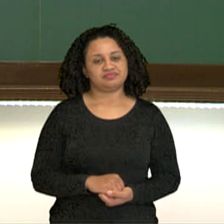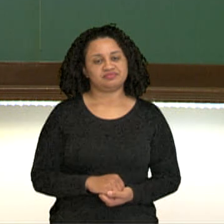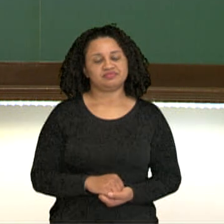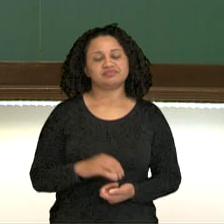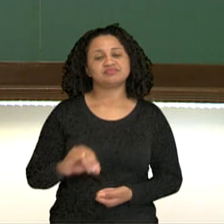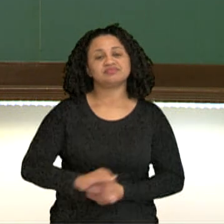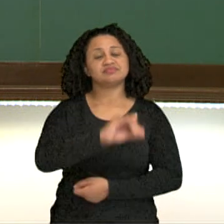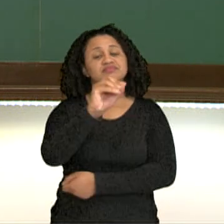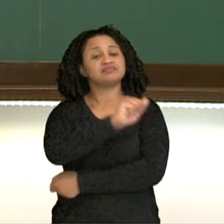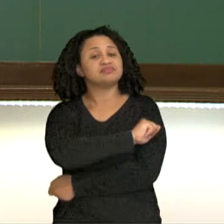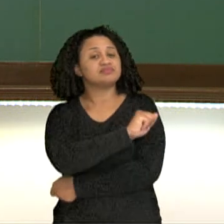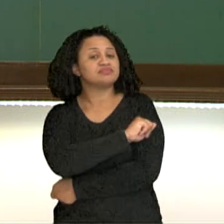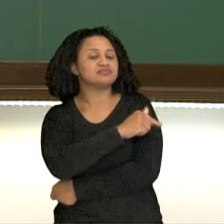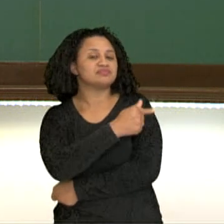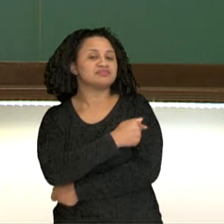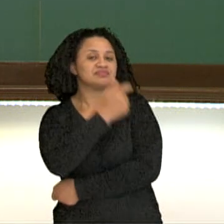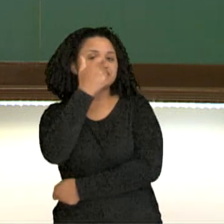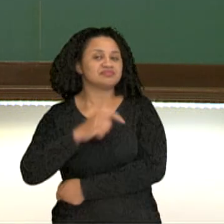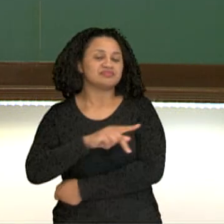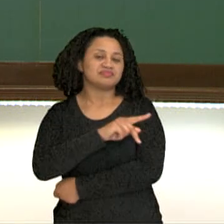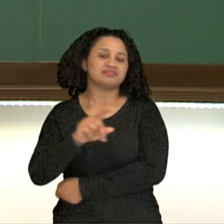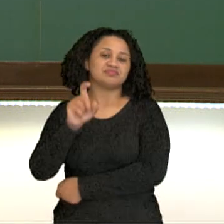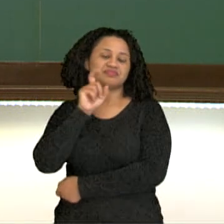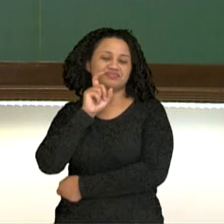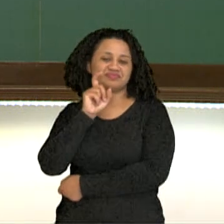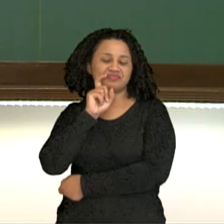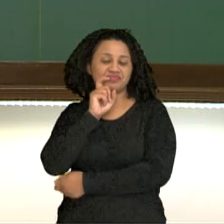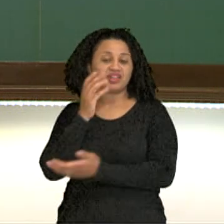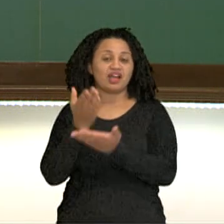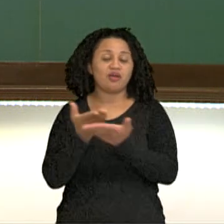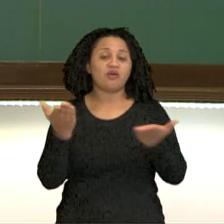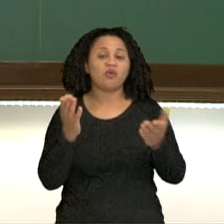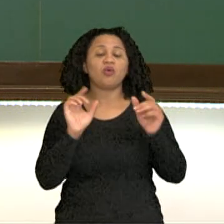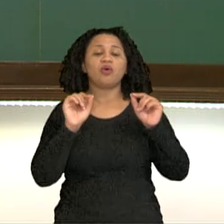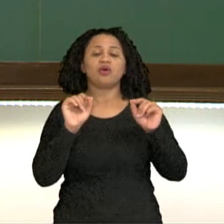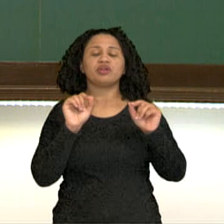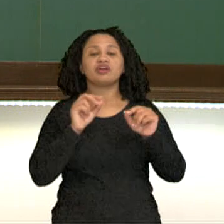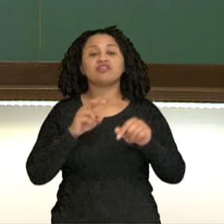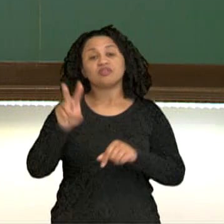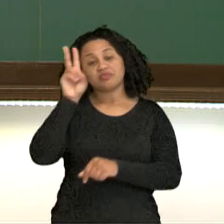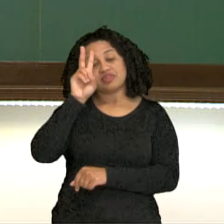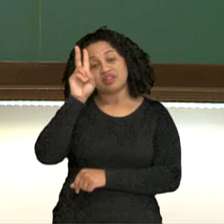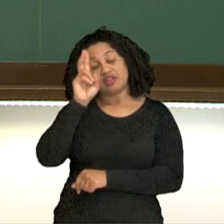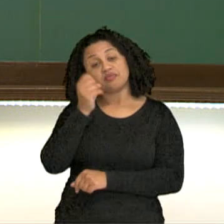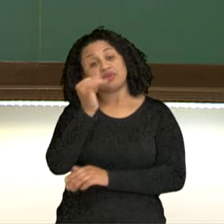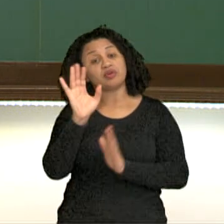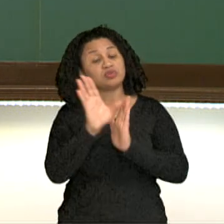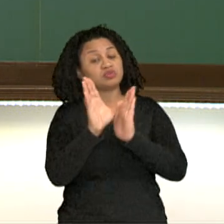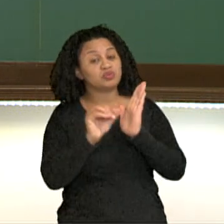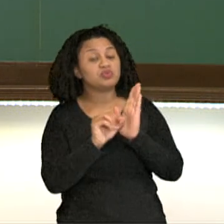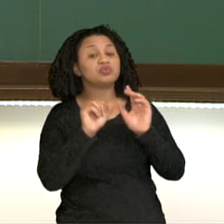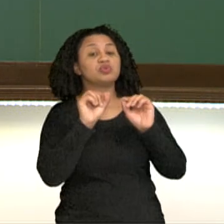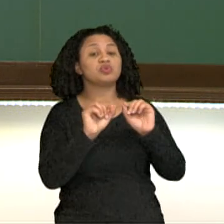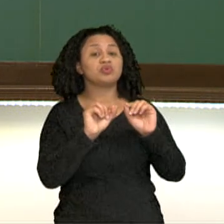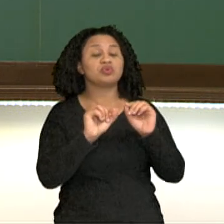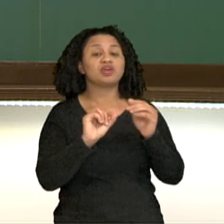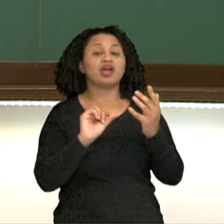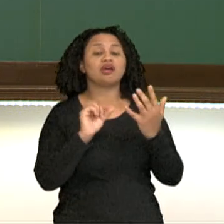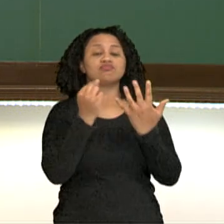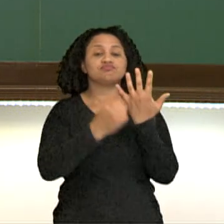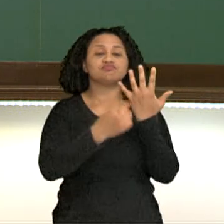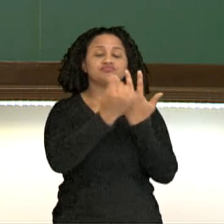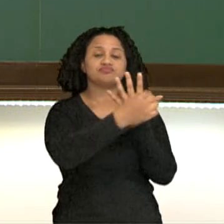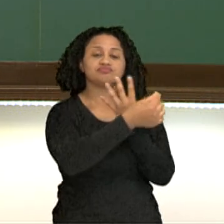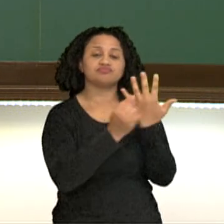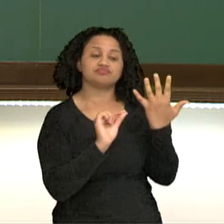Olá, estudantes do sétimo ano. Aqui é o professor Fabiano e nessa aula nós vamos retomar alguns conteúdos. Nós vamos falar das